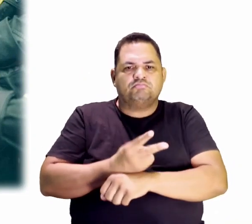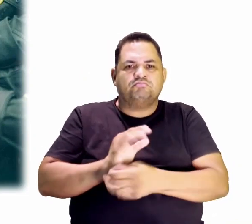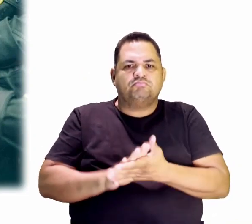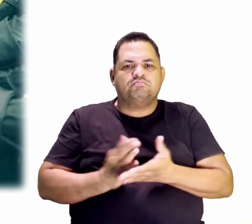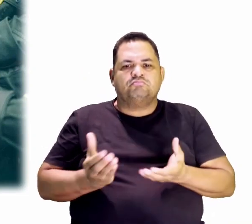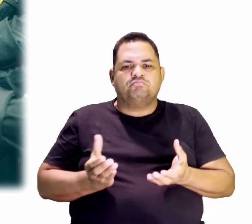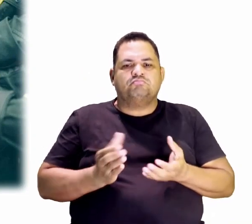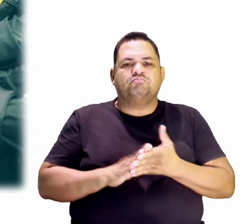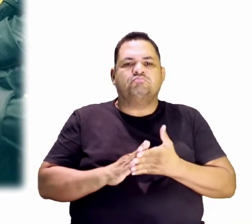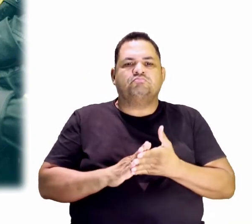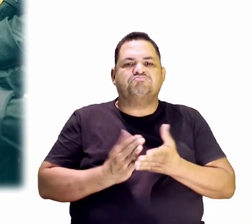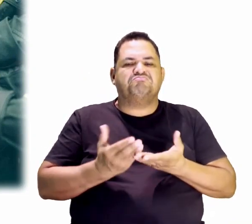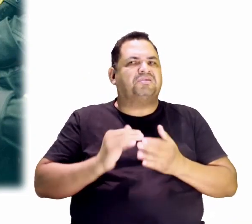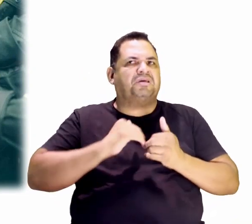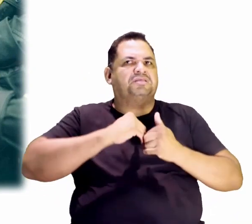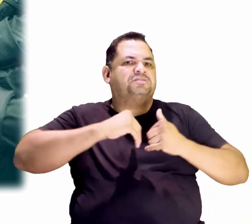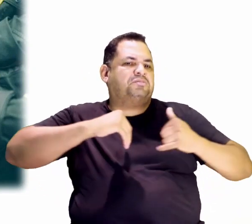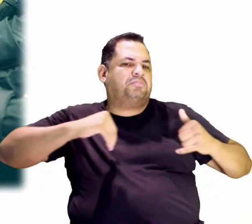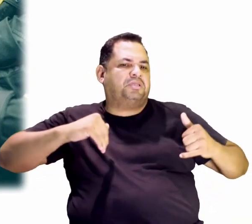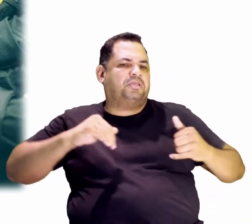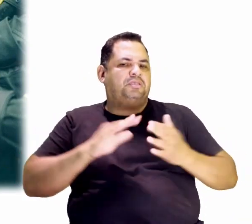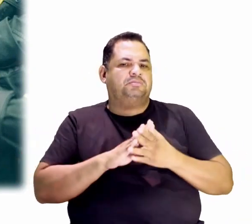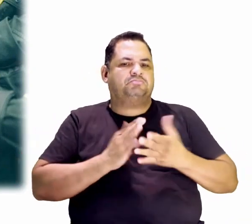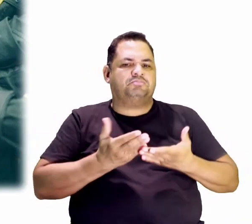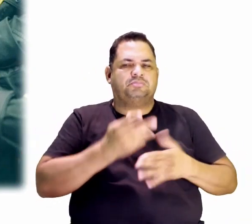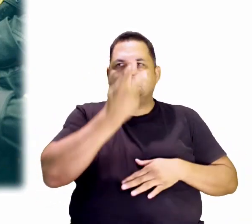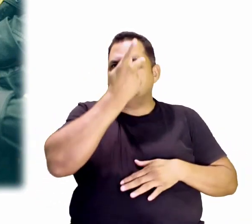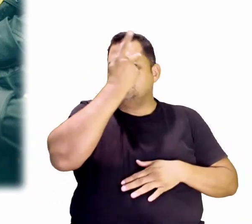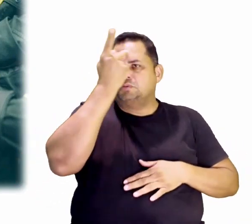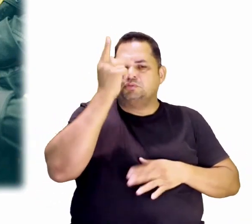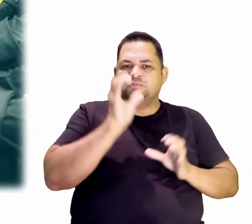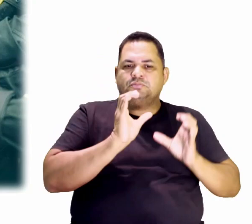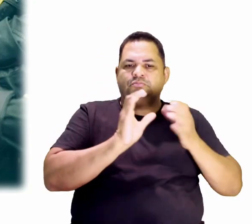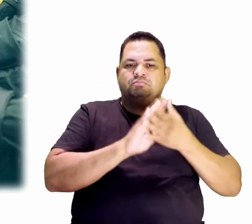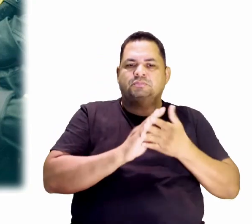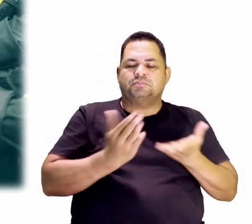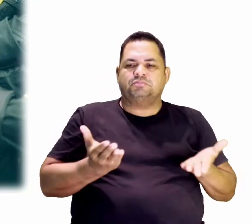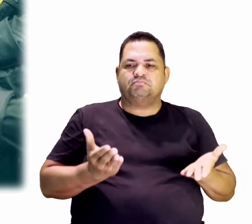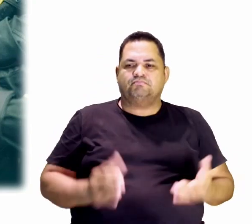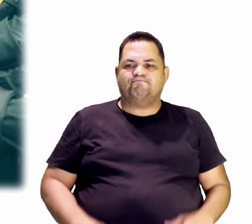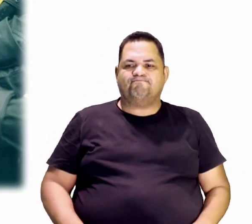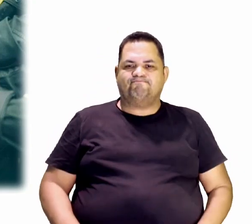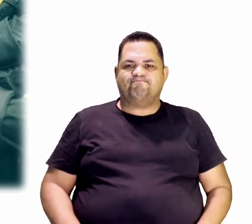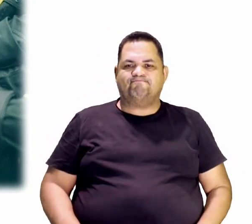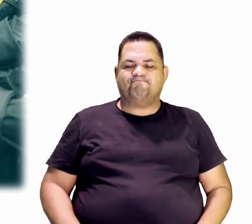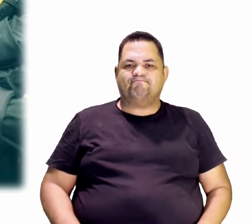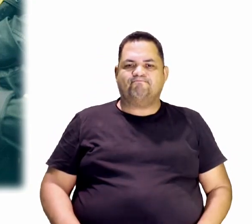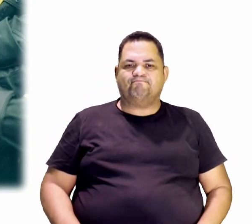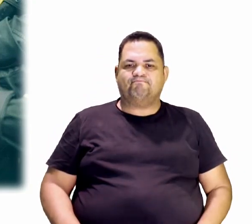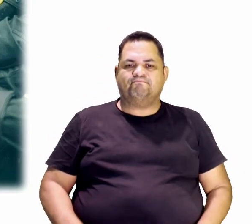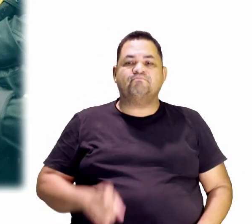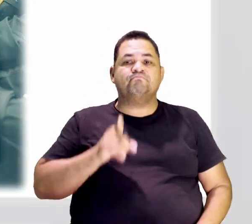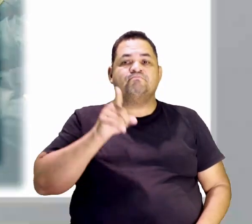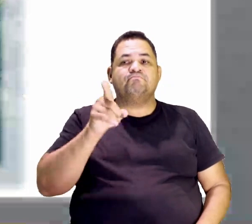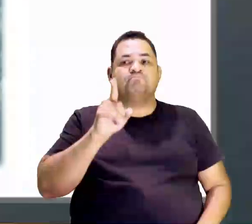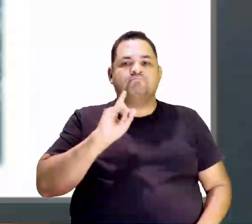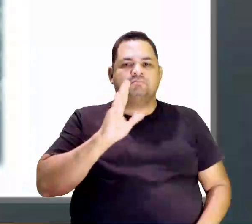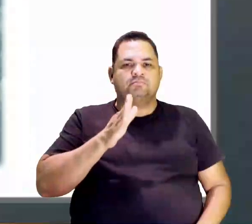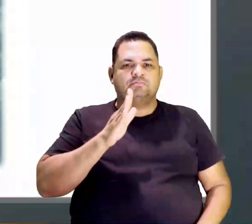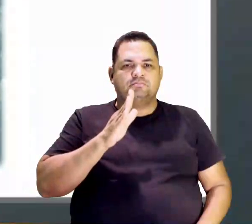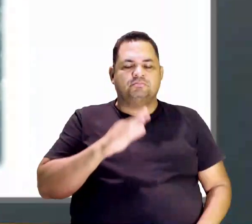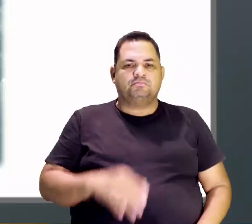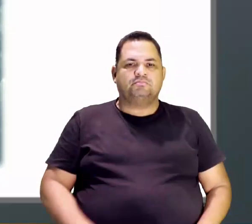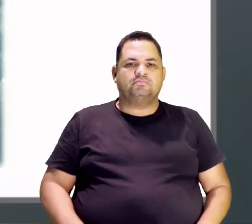de algo, não ficar isolado no mundo. Você, assim como eu, já precisei, vem aqui